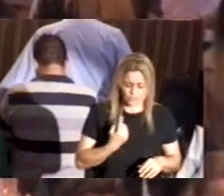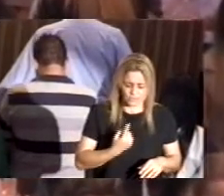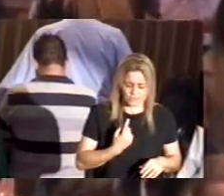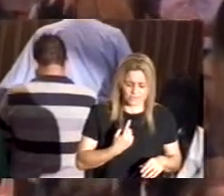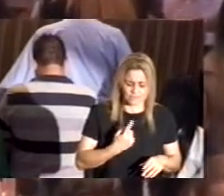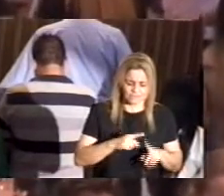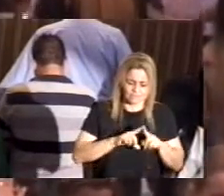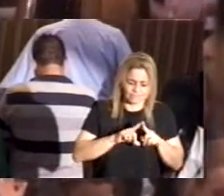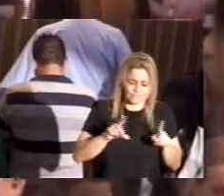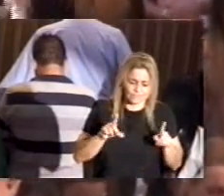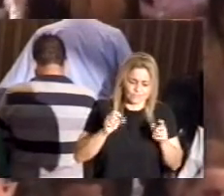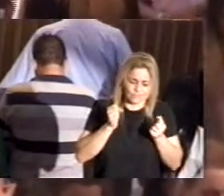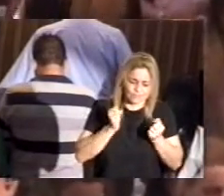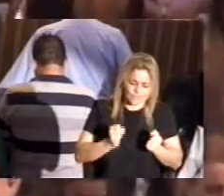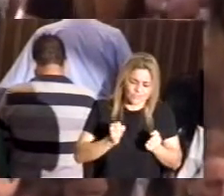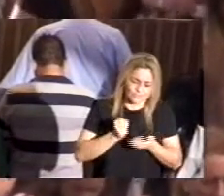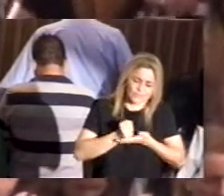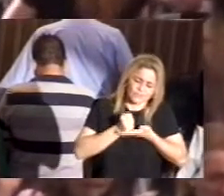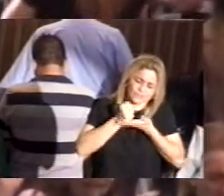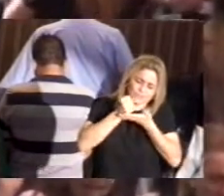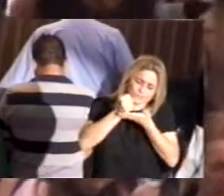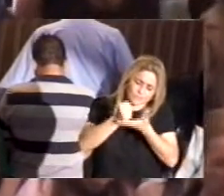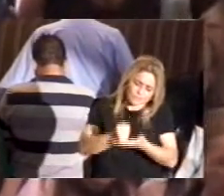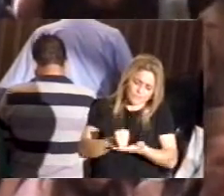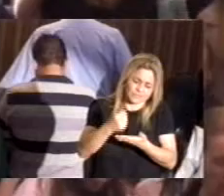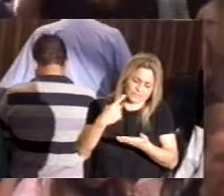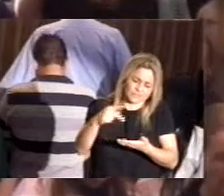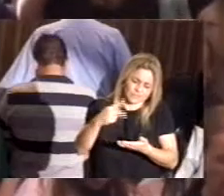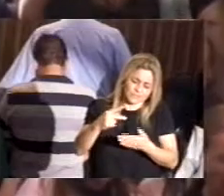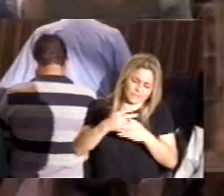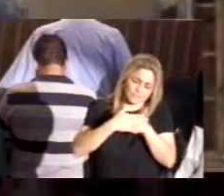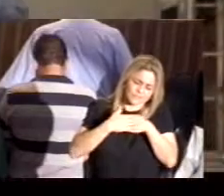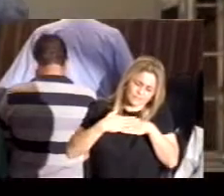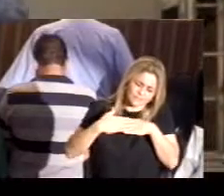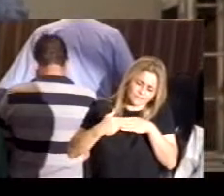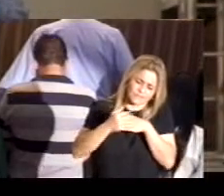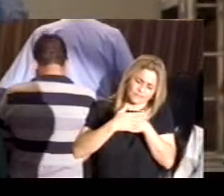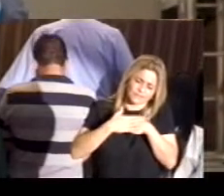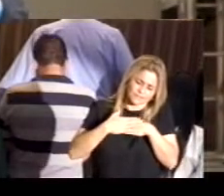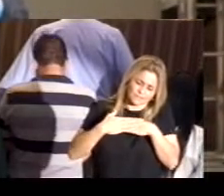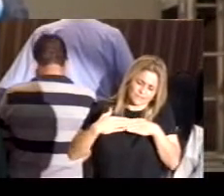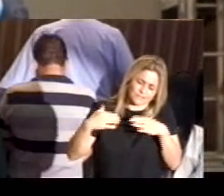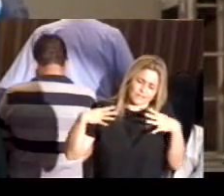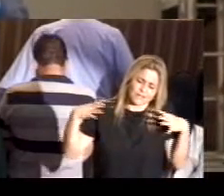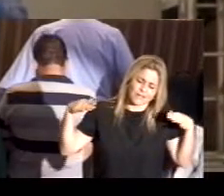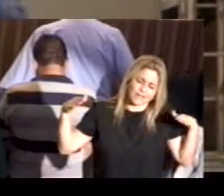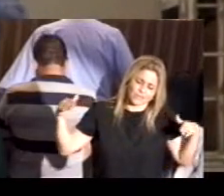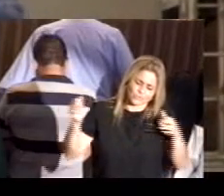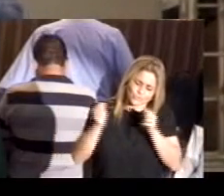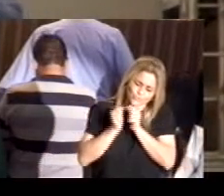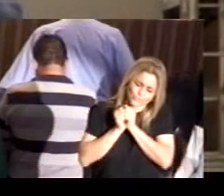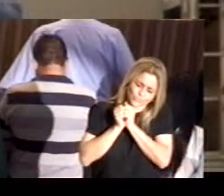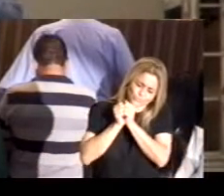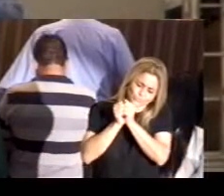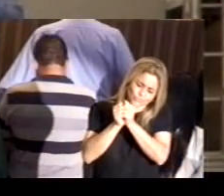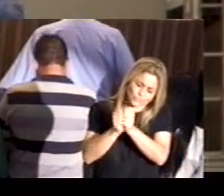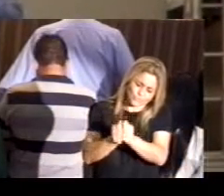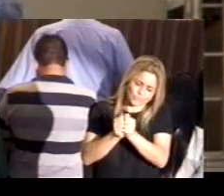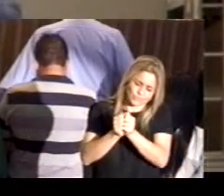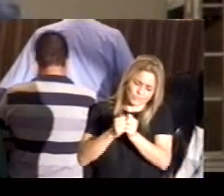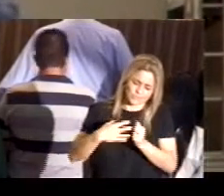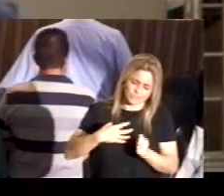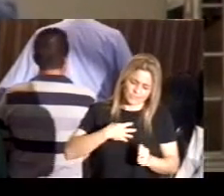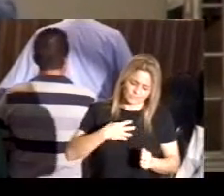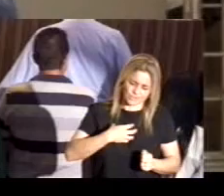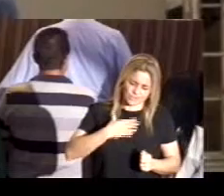Abraão. Talvez sejam, Senhor, os anjos do Senhor que vão estar indo a caminho na frente